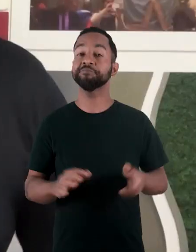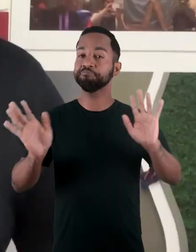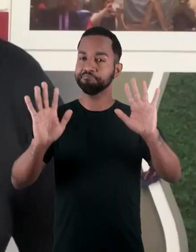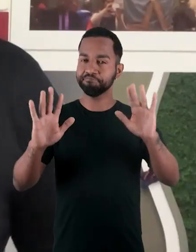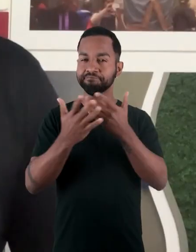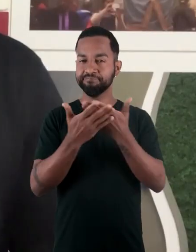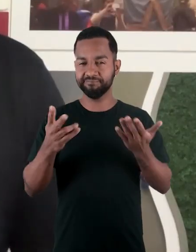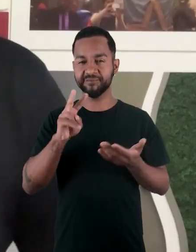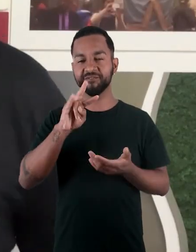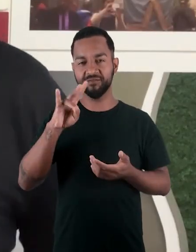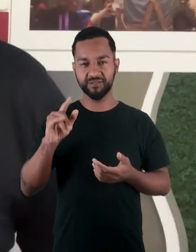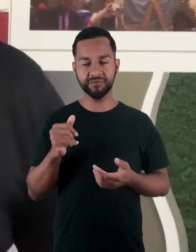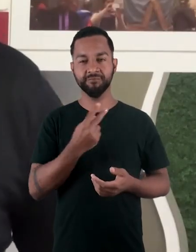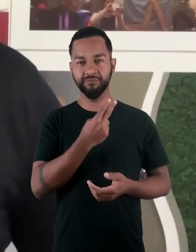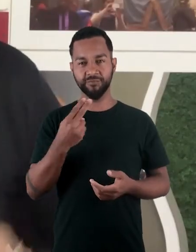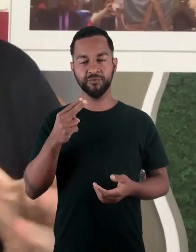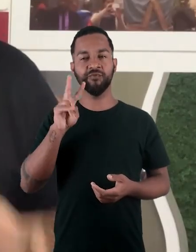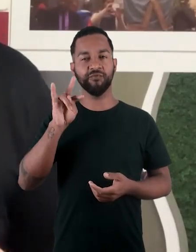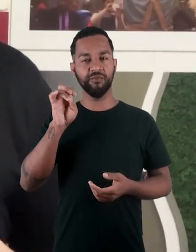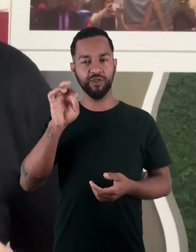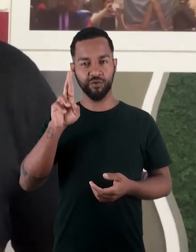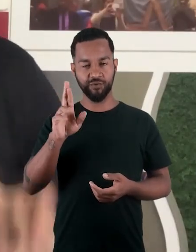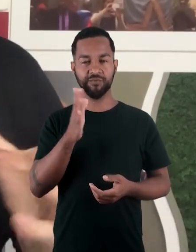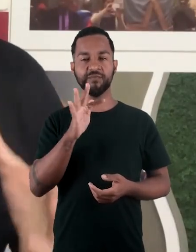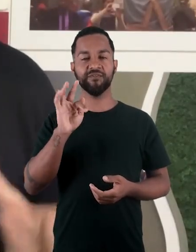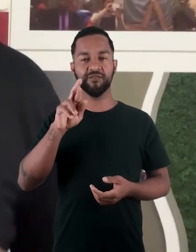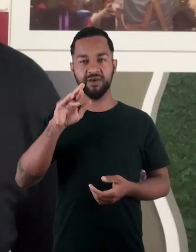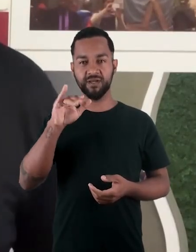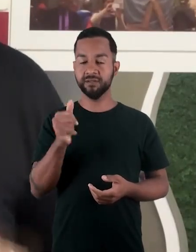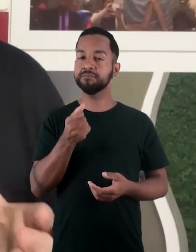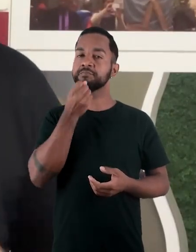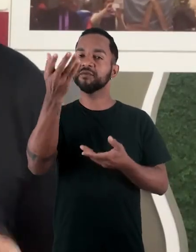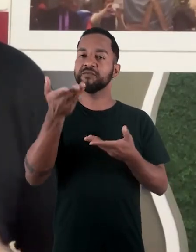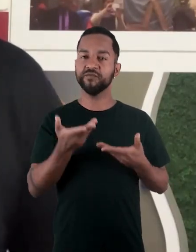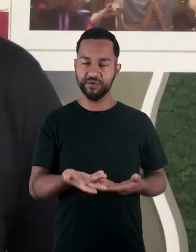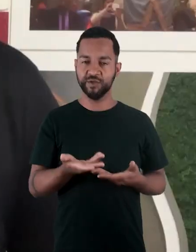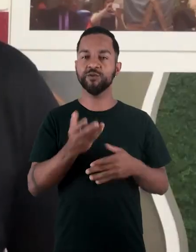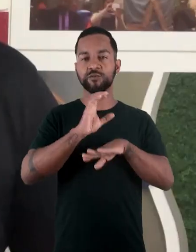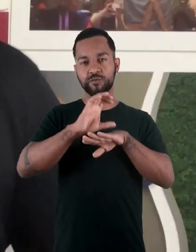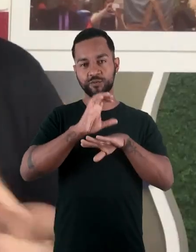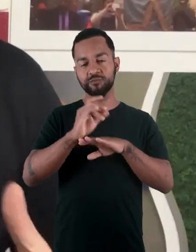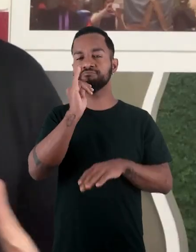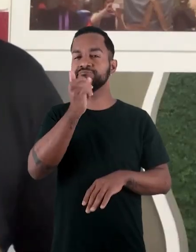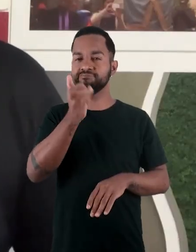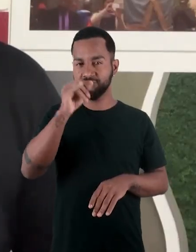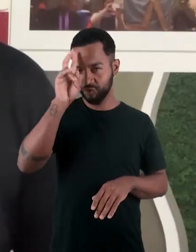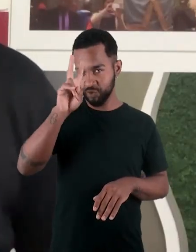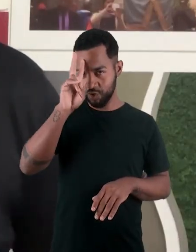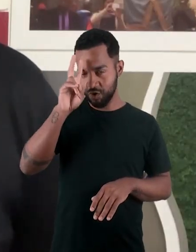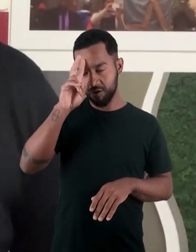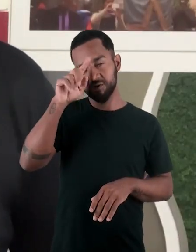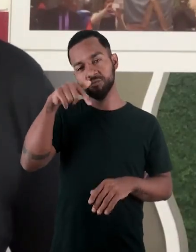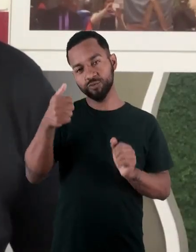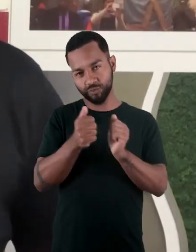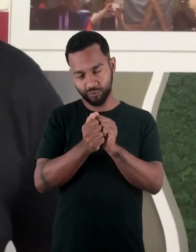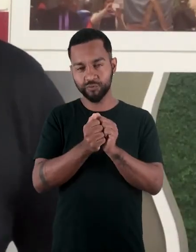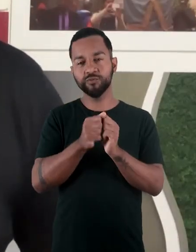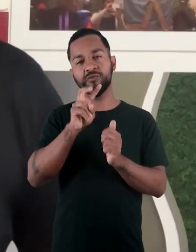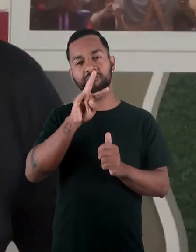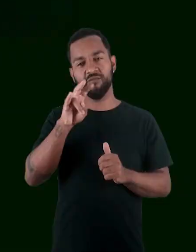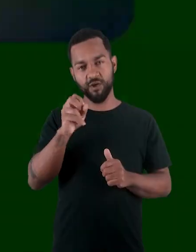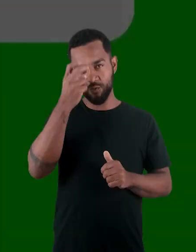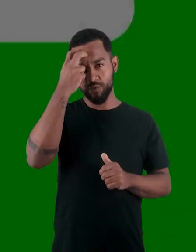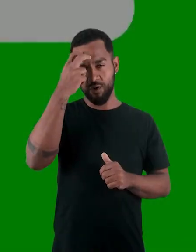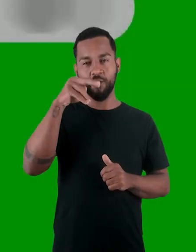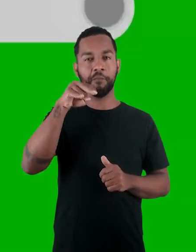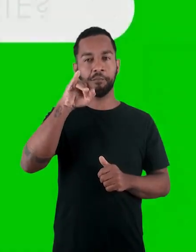Fala pessoal da Via, eu sou o Vitor Faria, seja muito bem-vindo ao nosso curso de contação de história aqui no Via Cultural Mix. Vamos